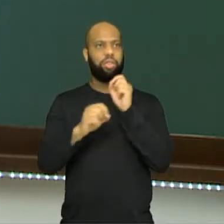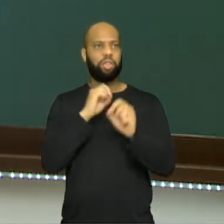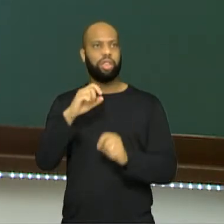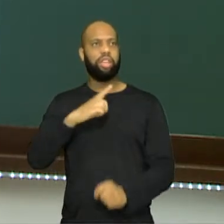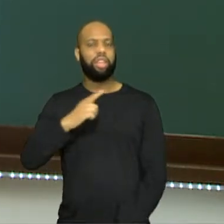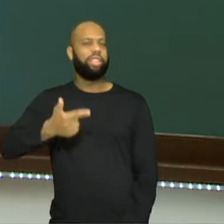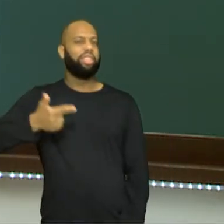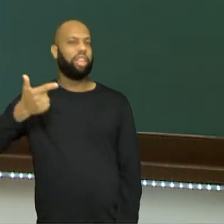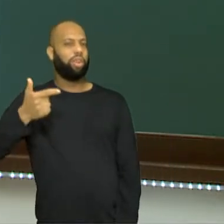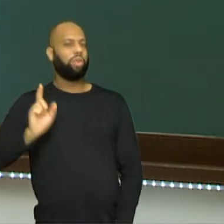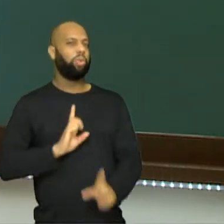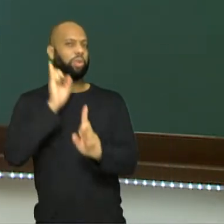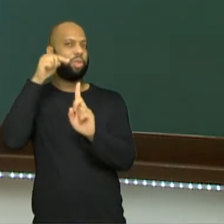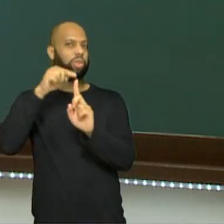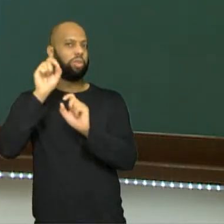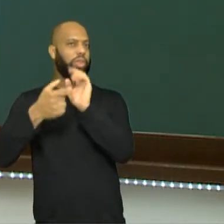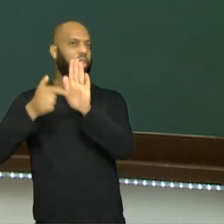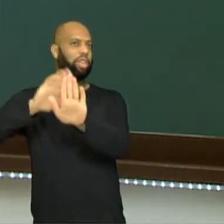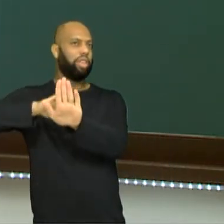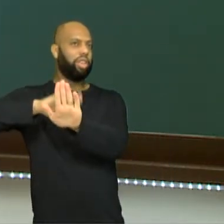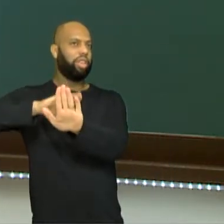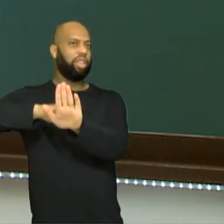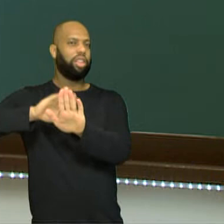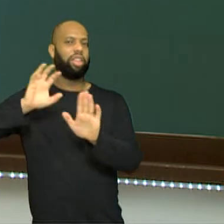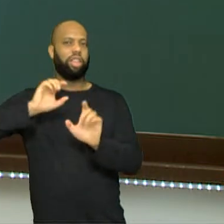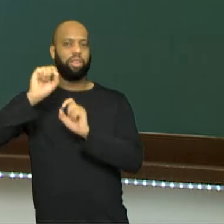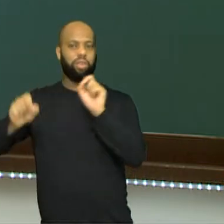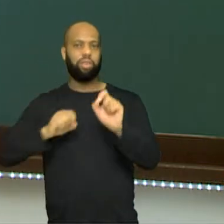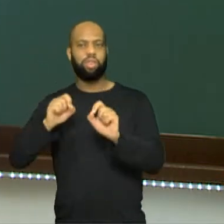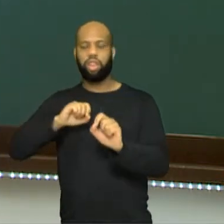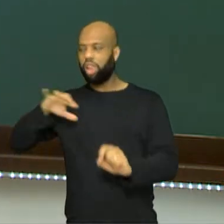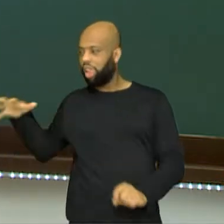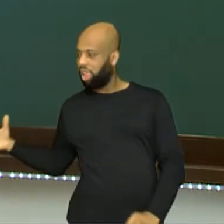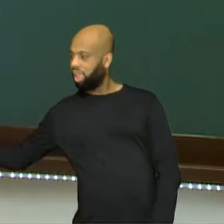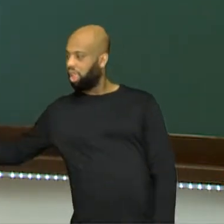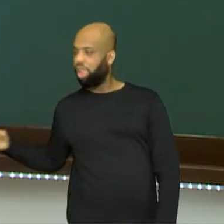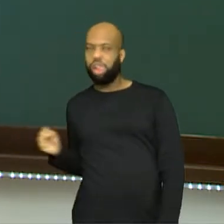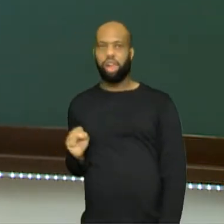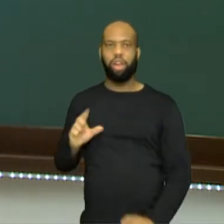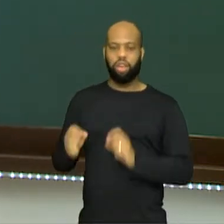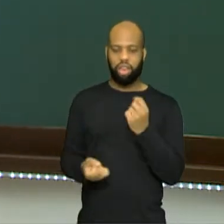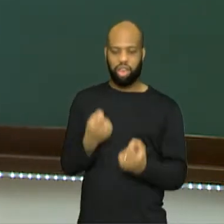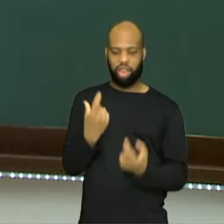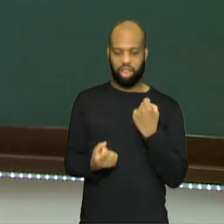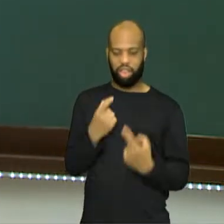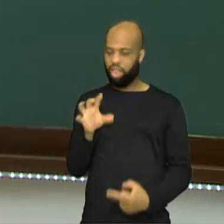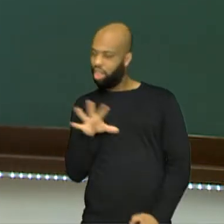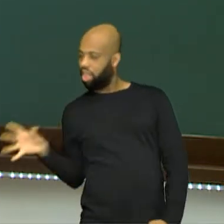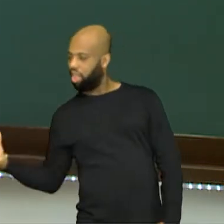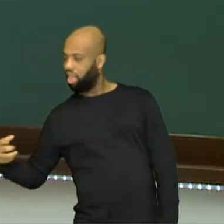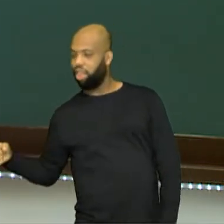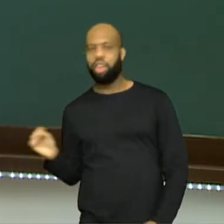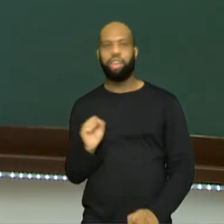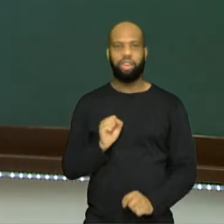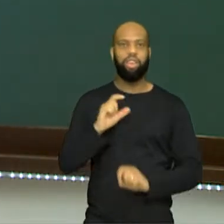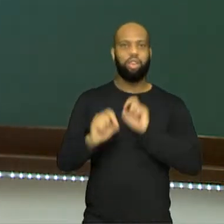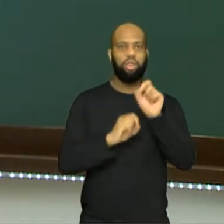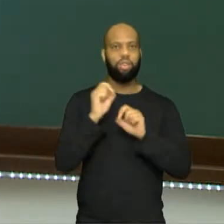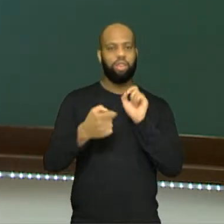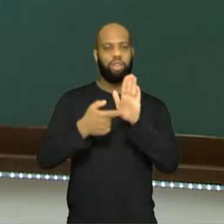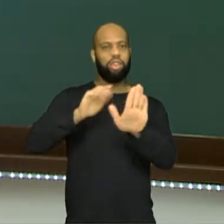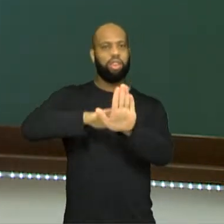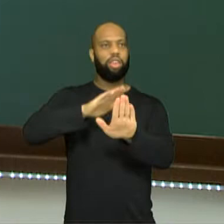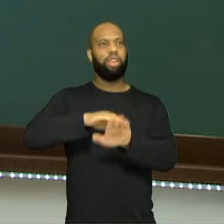de repente, da pessoa em pegar a pipoca da namorada. Então, aqui também trata ali das segundas intenções. Então,